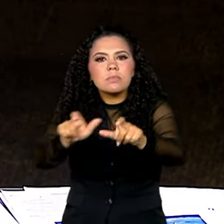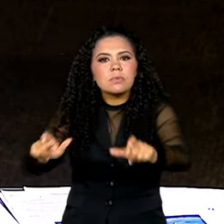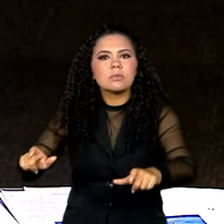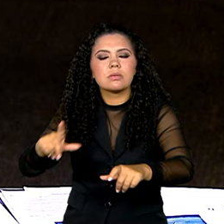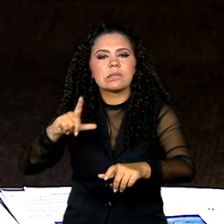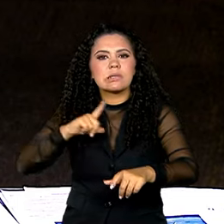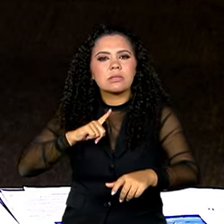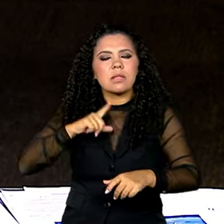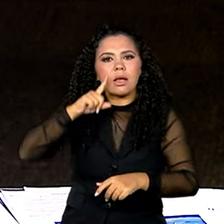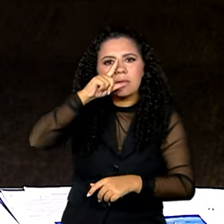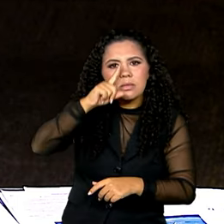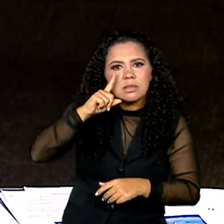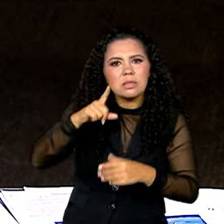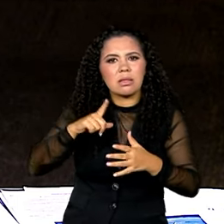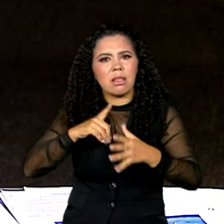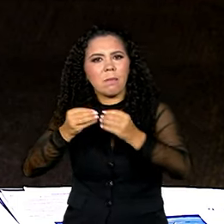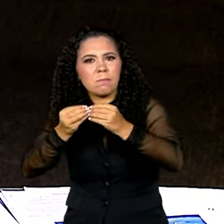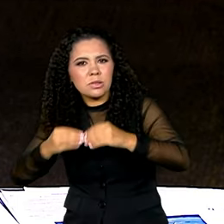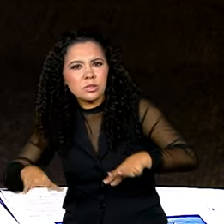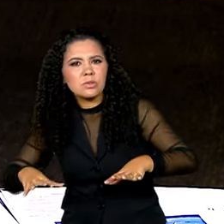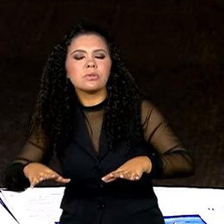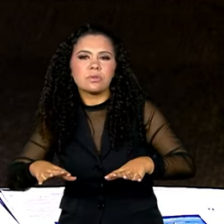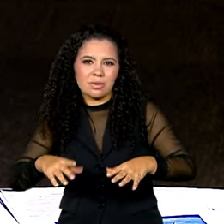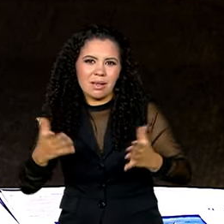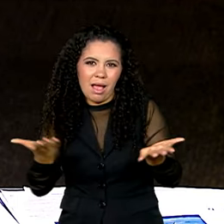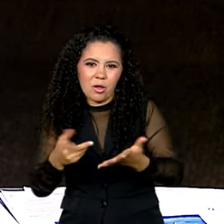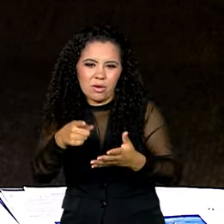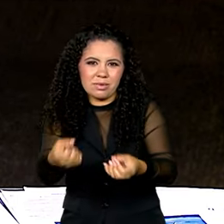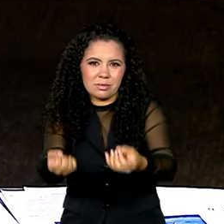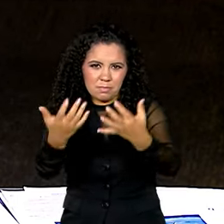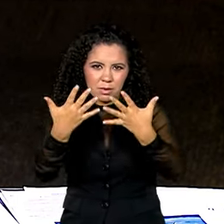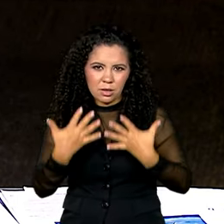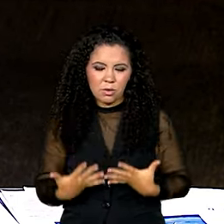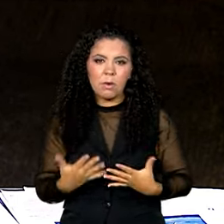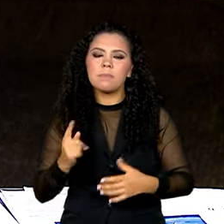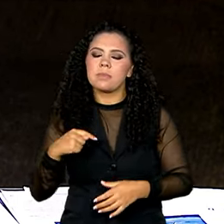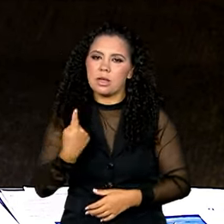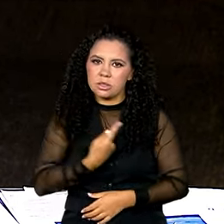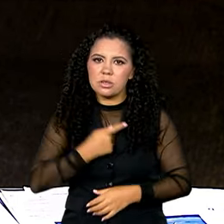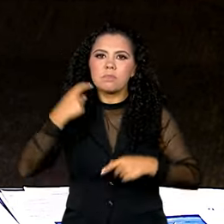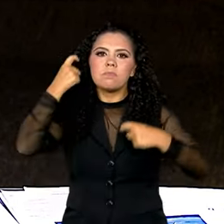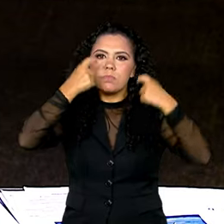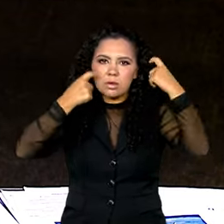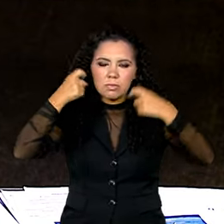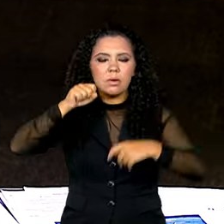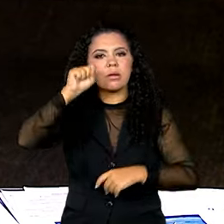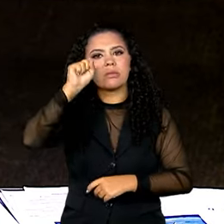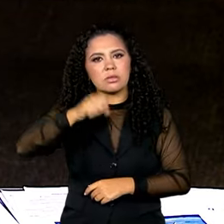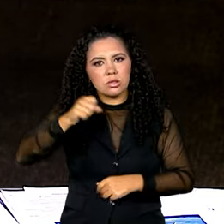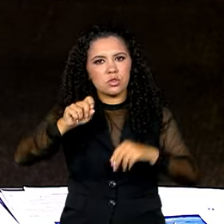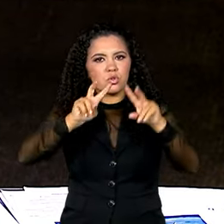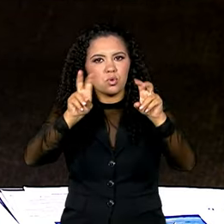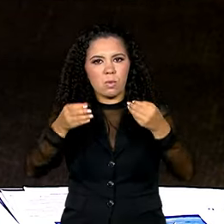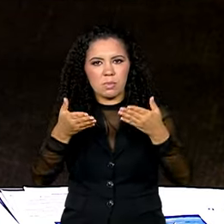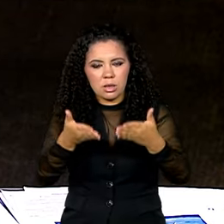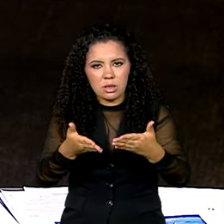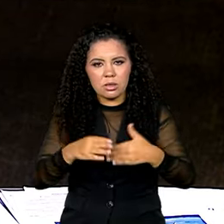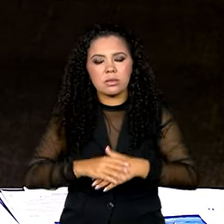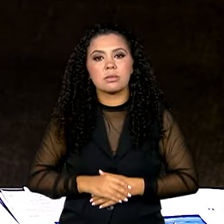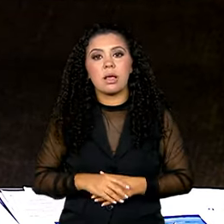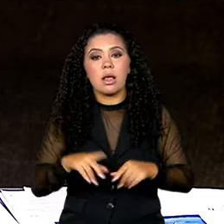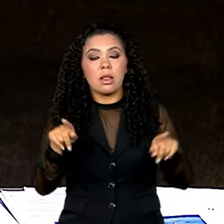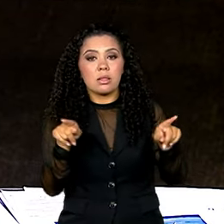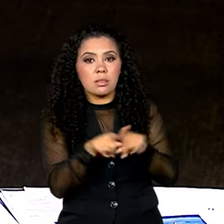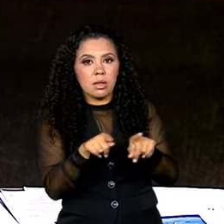em situações como essa que você colocou aqui. Nós temos uma preocupação permanente com isso. A nossa